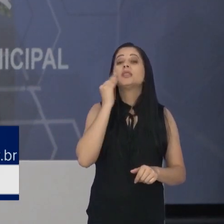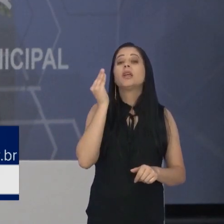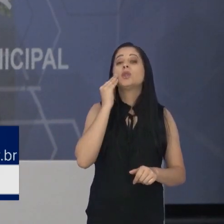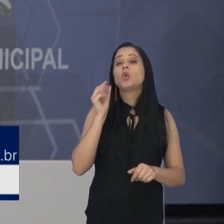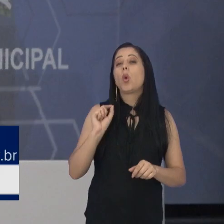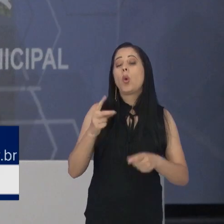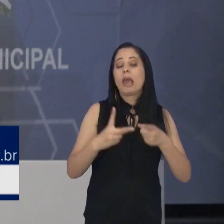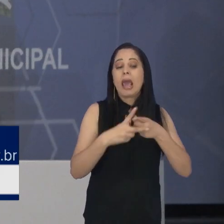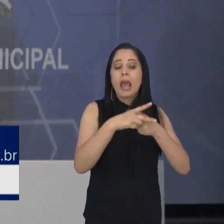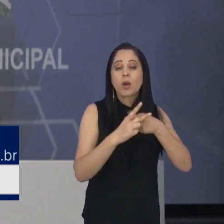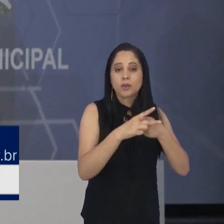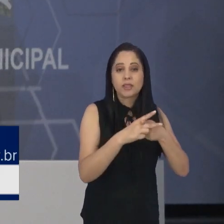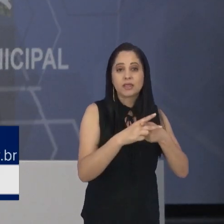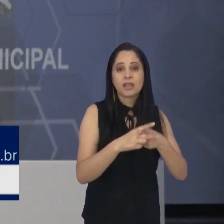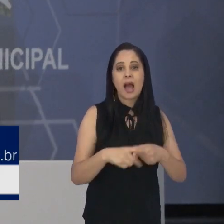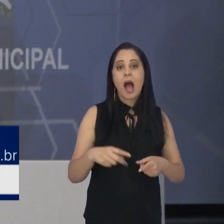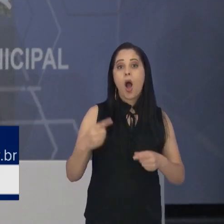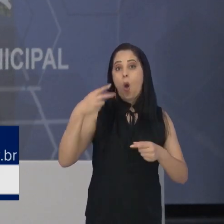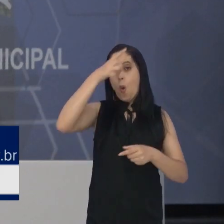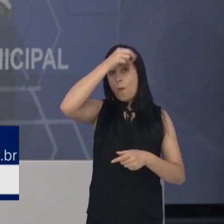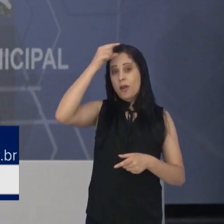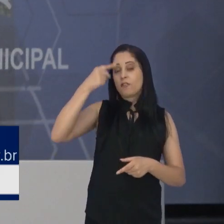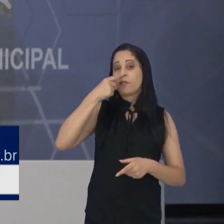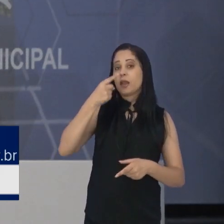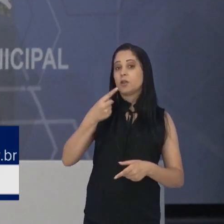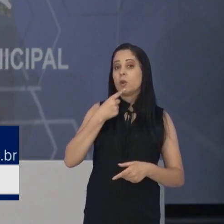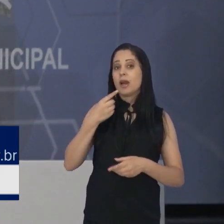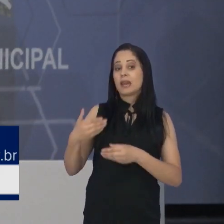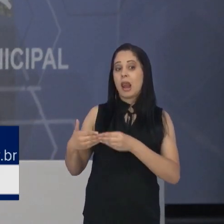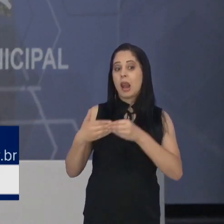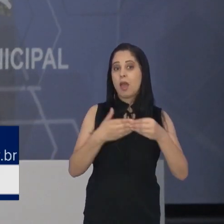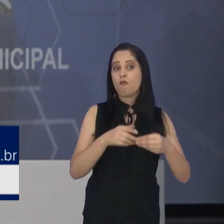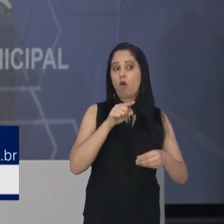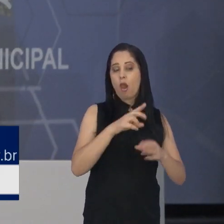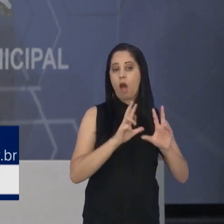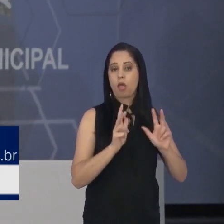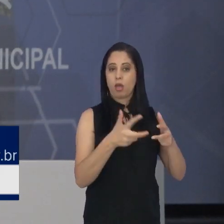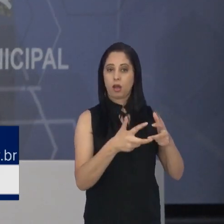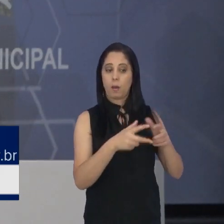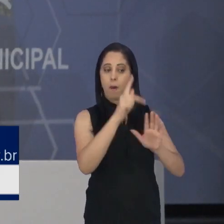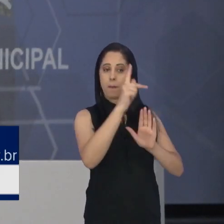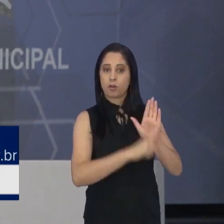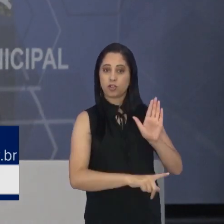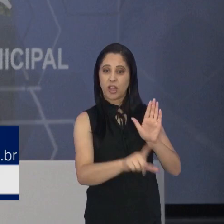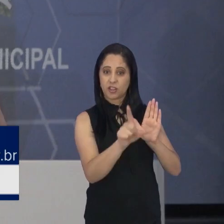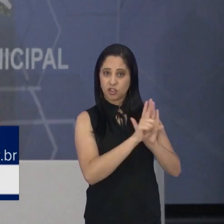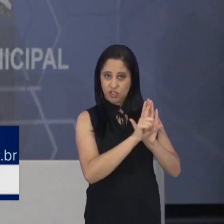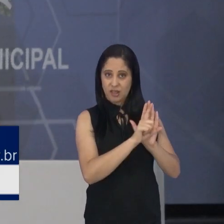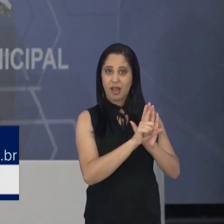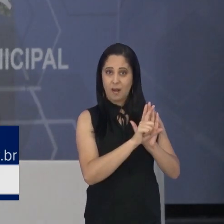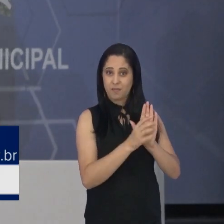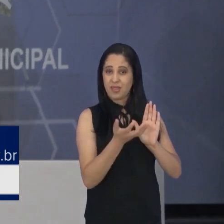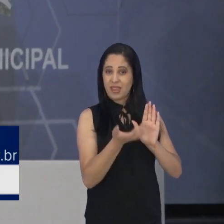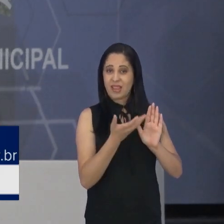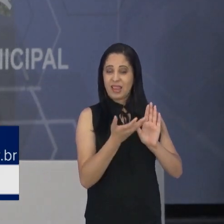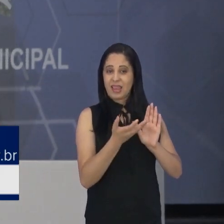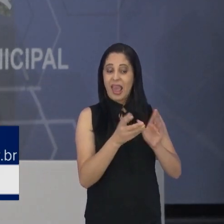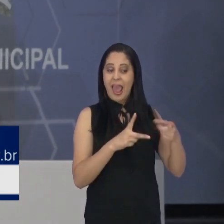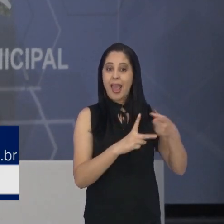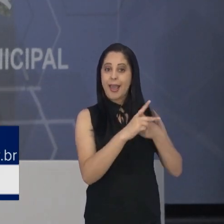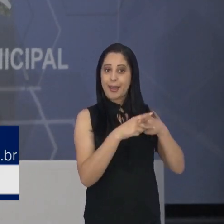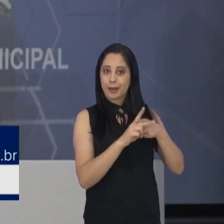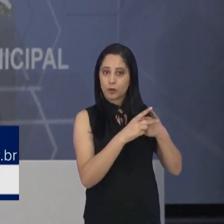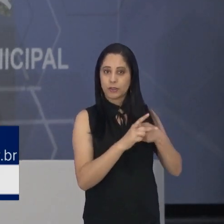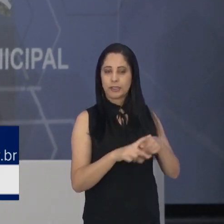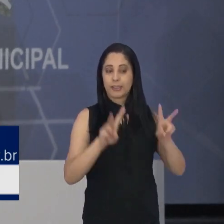de novembro, o prefeito Anderson Farias enviou à Câmara um projeto que visa autorizar de forma retroativa e com,